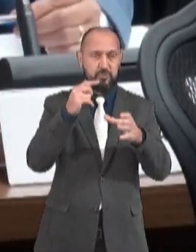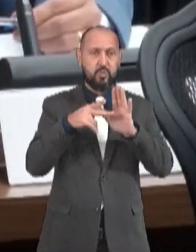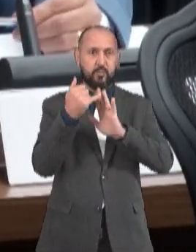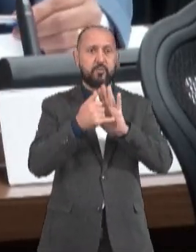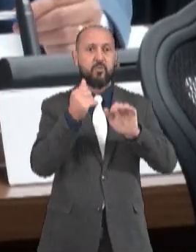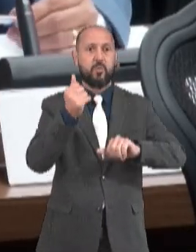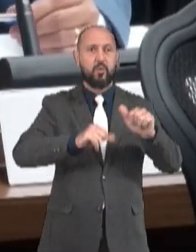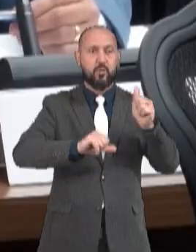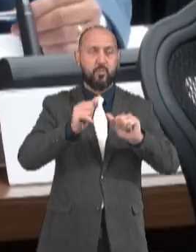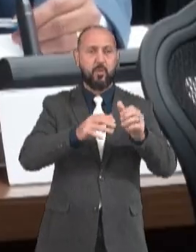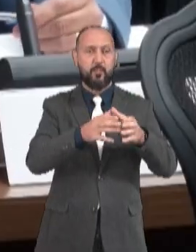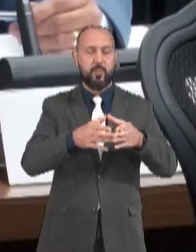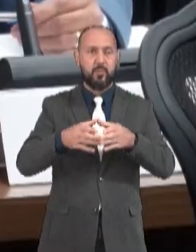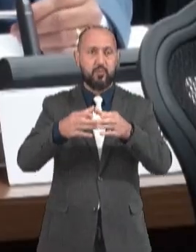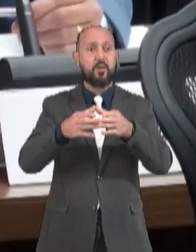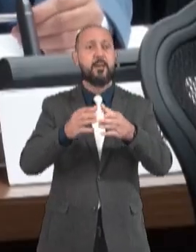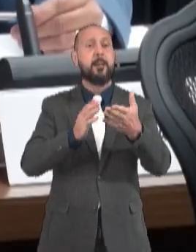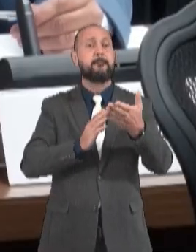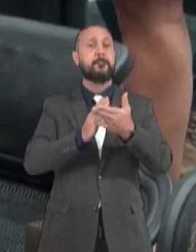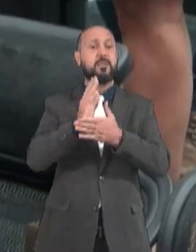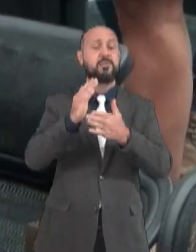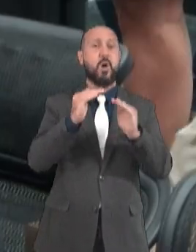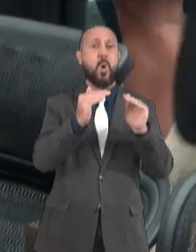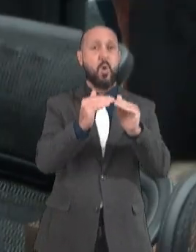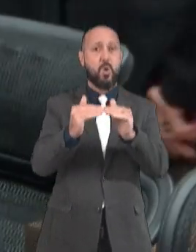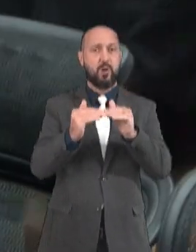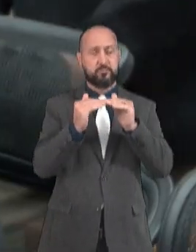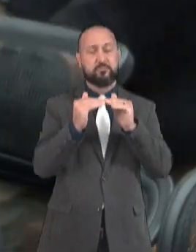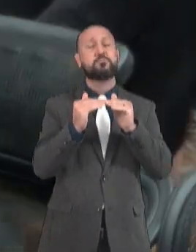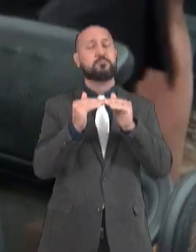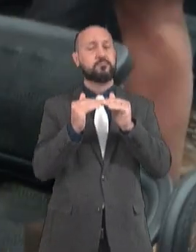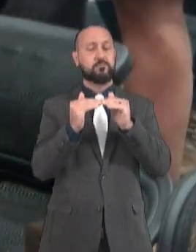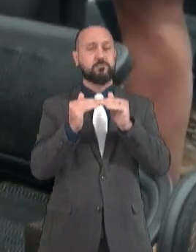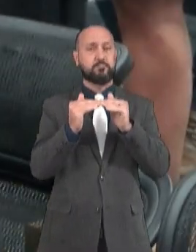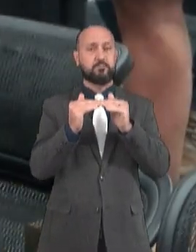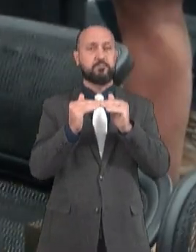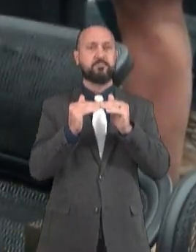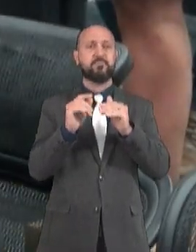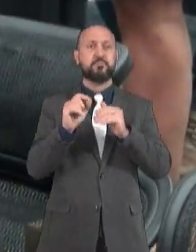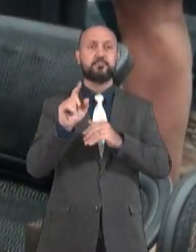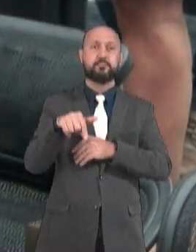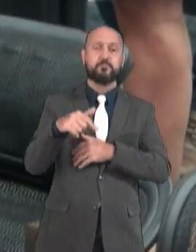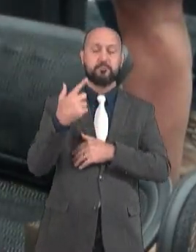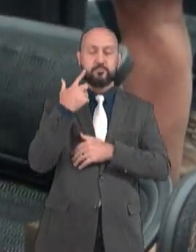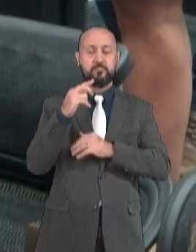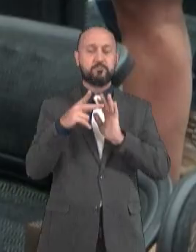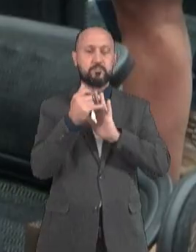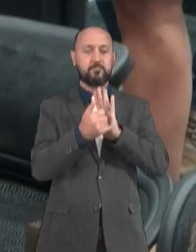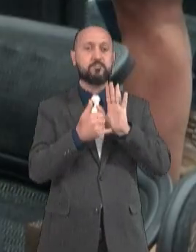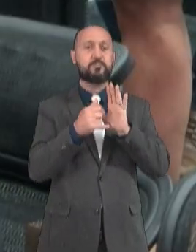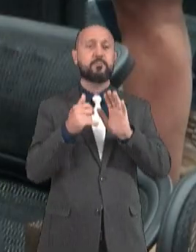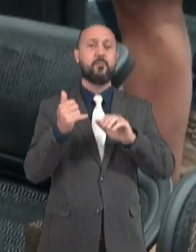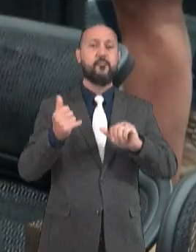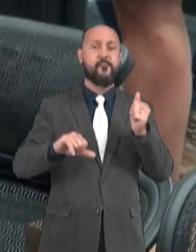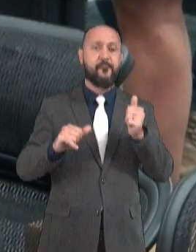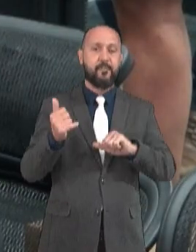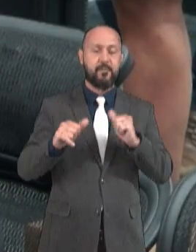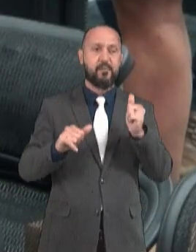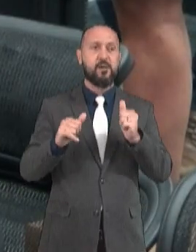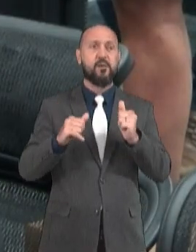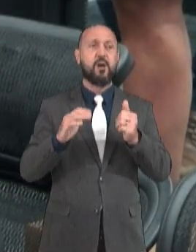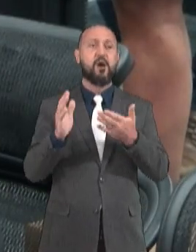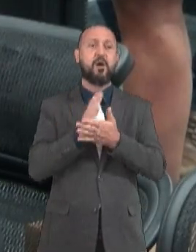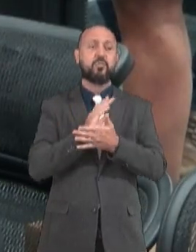foi analisado pela comissão e foi aprovado por unanimidade, né? Lógico que os projetos eles são analisados,